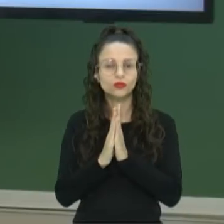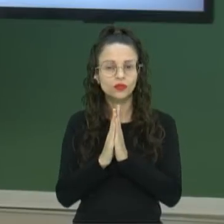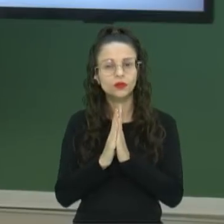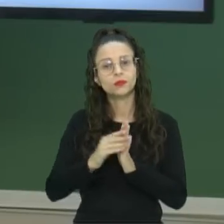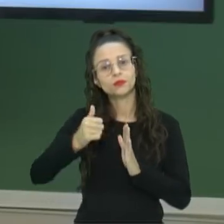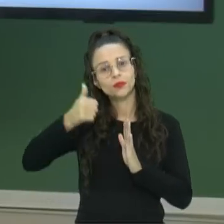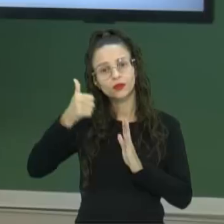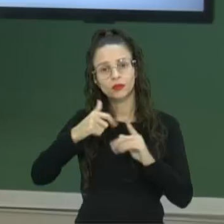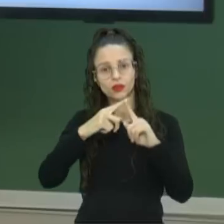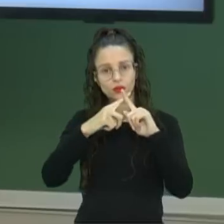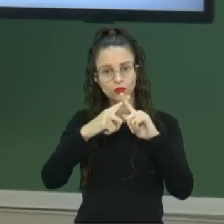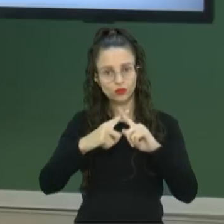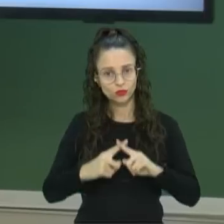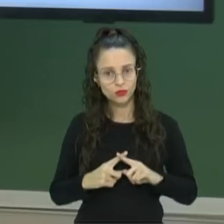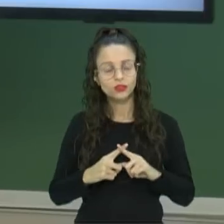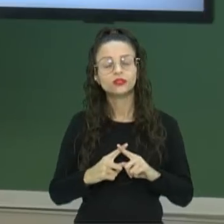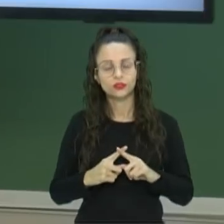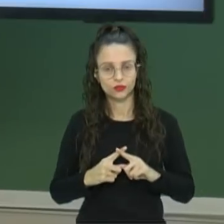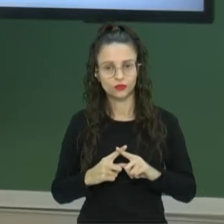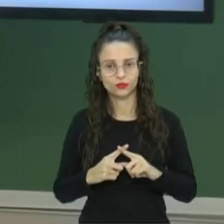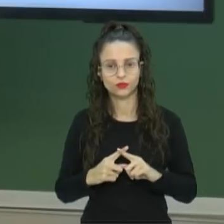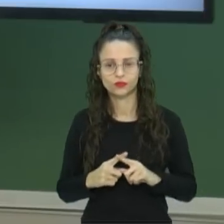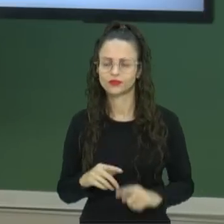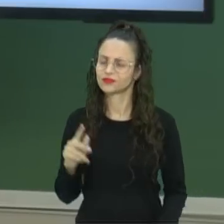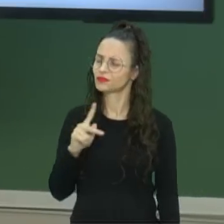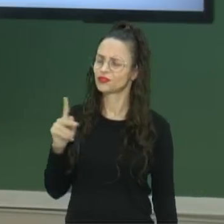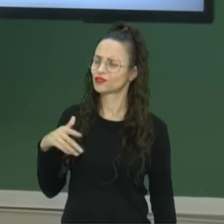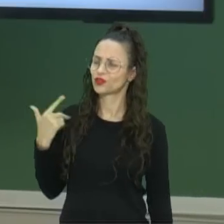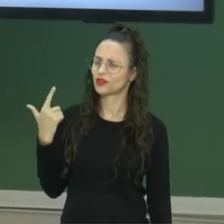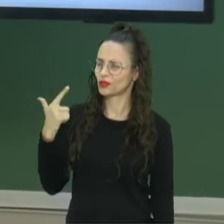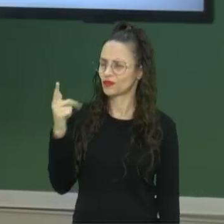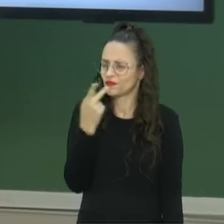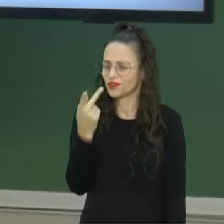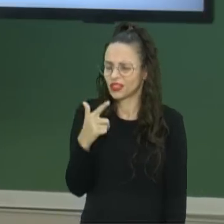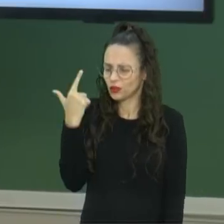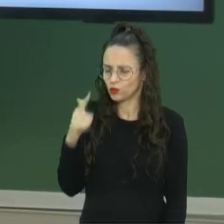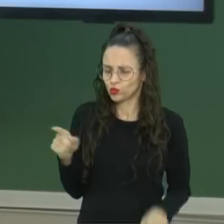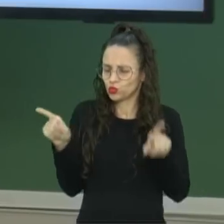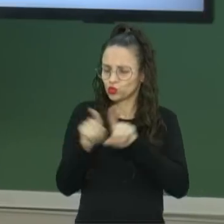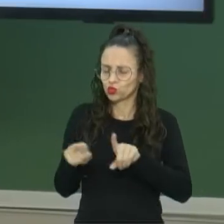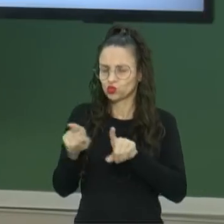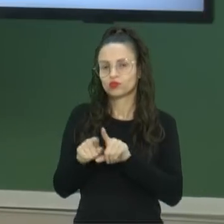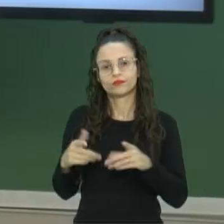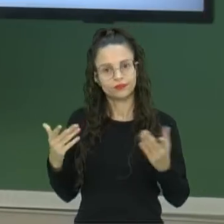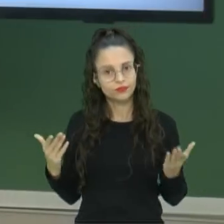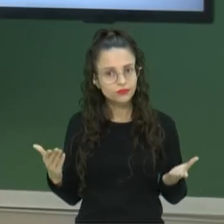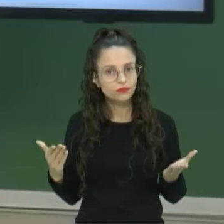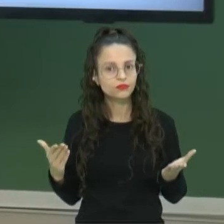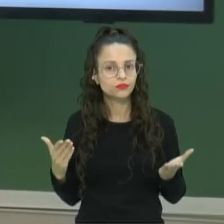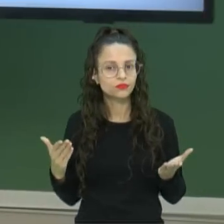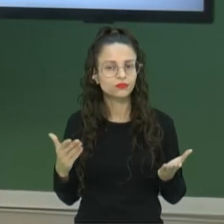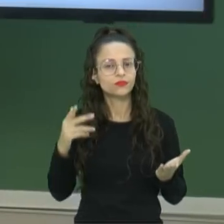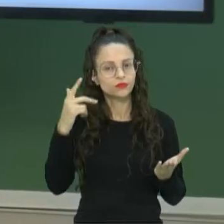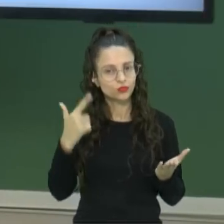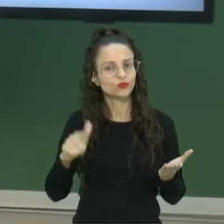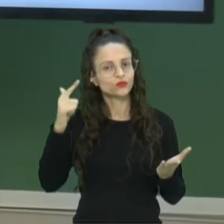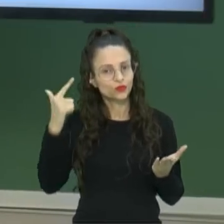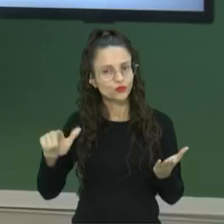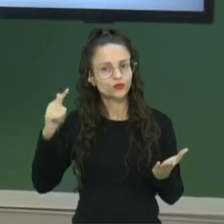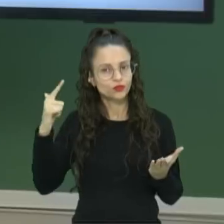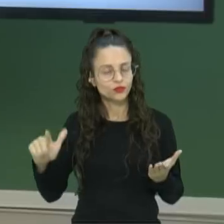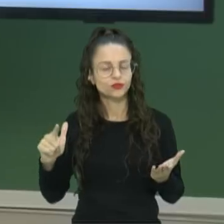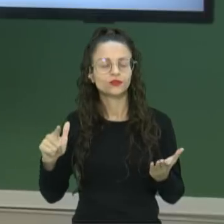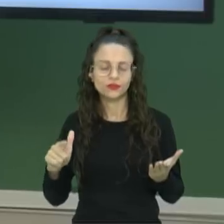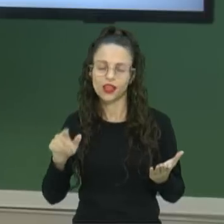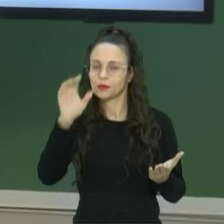as multiplicações primeiro, tá bom? Ai, professora, lá vem você falando isso de novo. Pois é, mas é de novo, é na